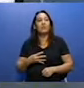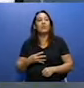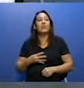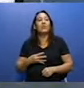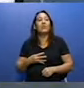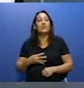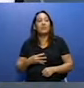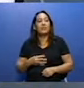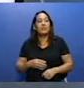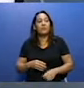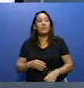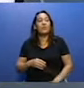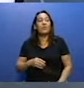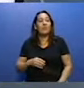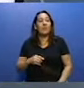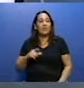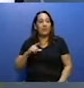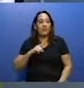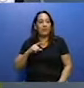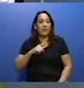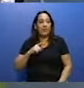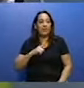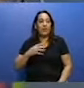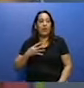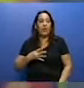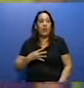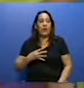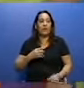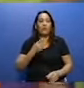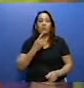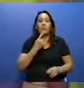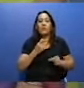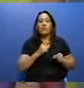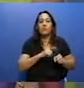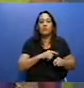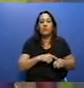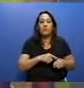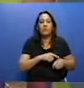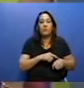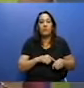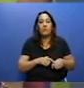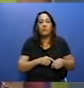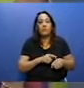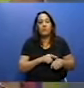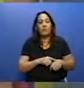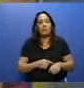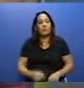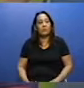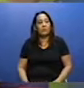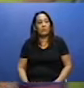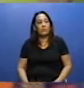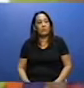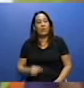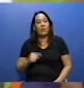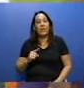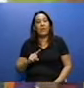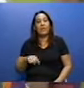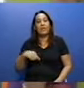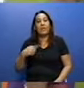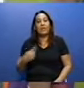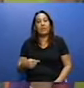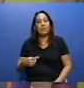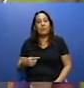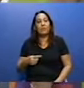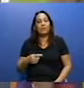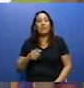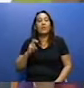figura 4 vai ter 4 morangos. Capricha. Figura 5 vai